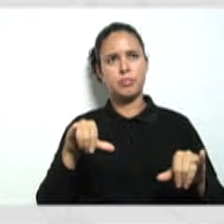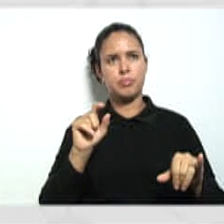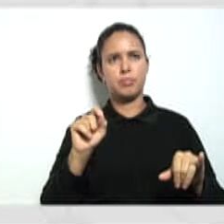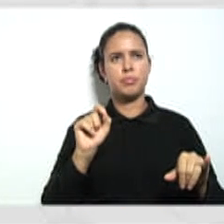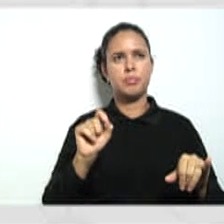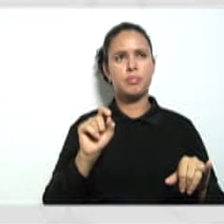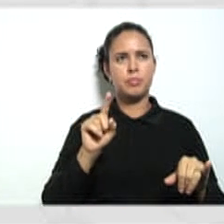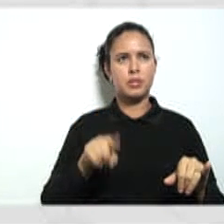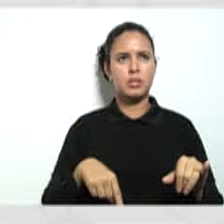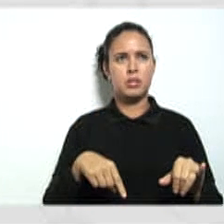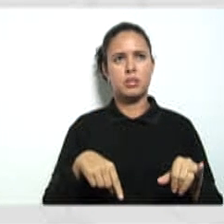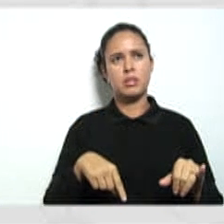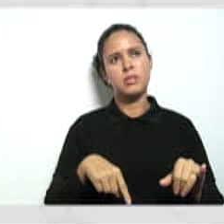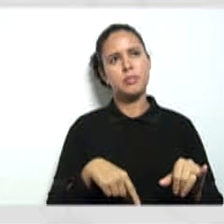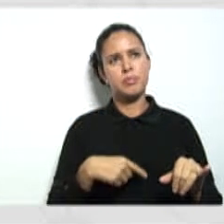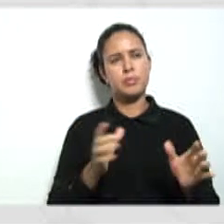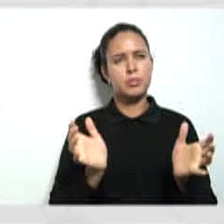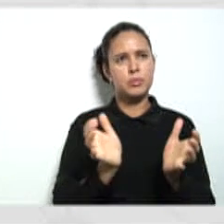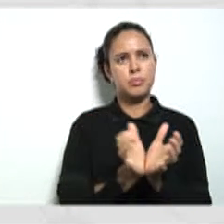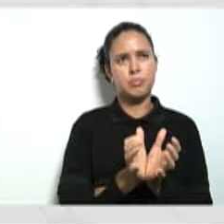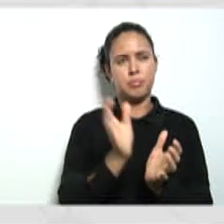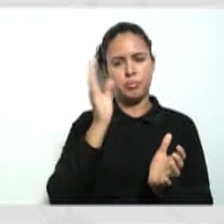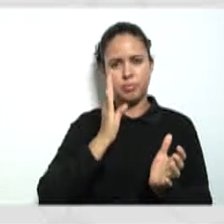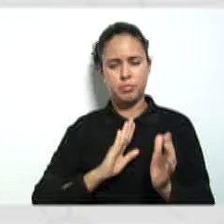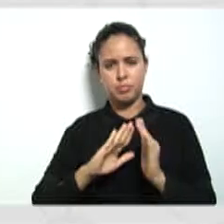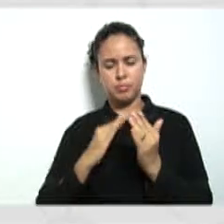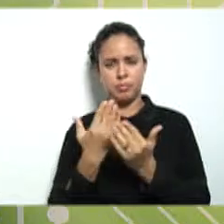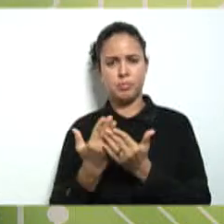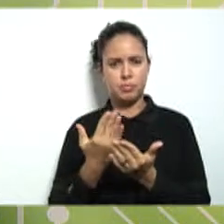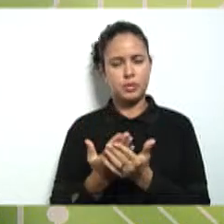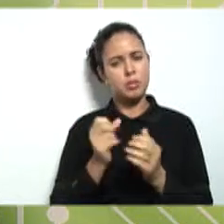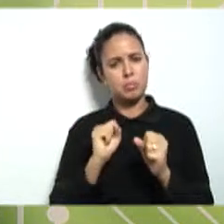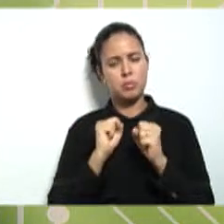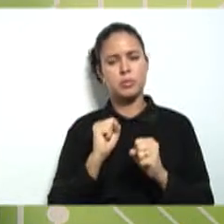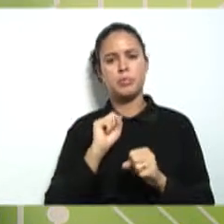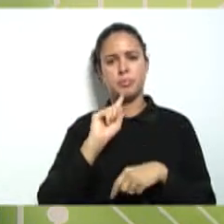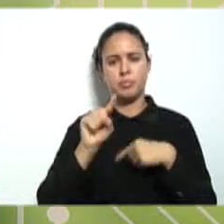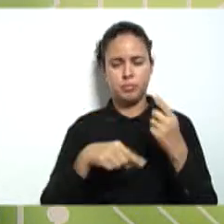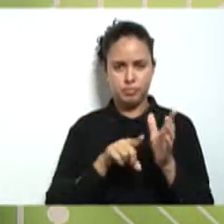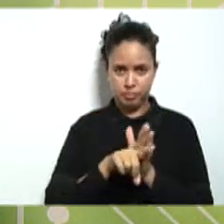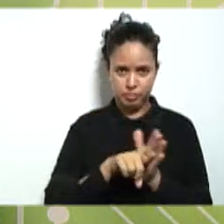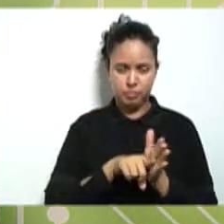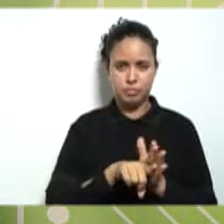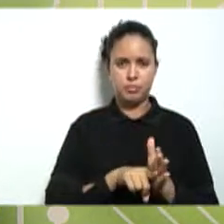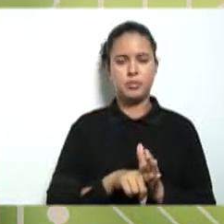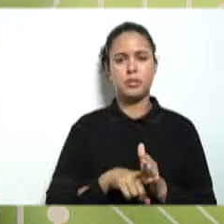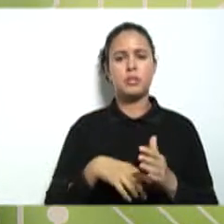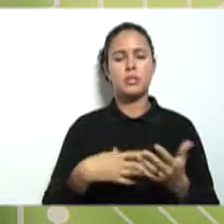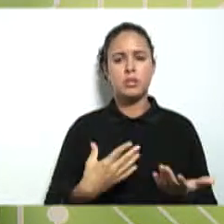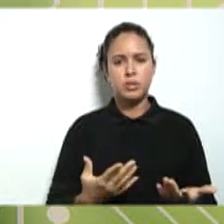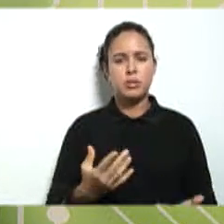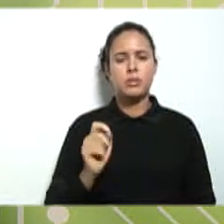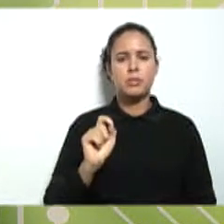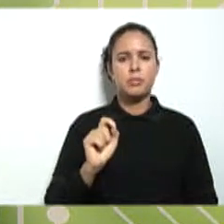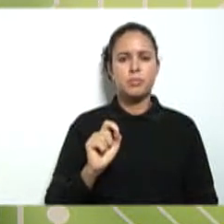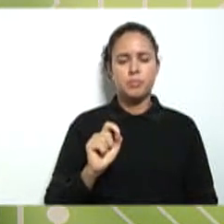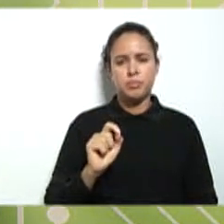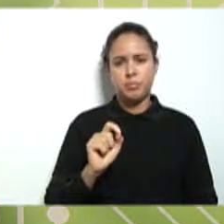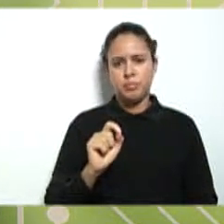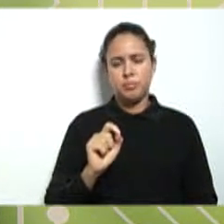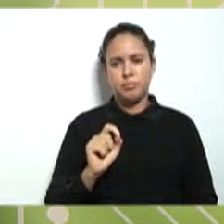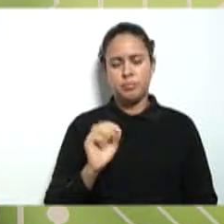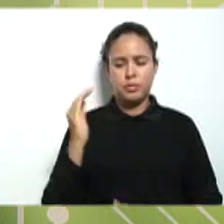nossa fonte, que é a Equipe Brasil Escola, um site de citação de dados, vocês podem citar também. O Índice de Desenvolvimento Humano é esse índice que foi